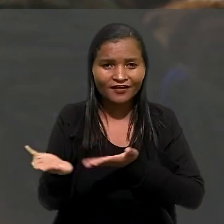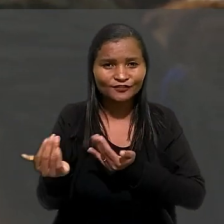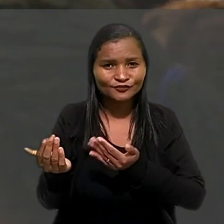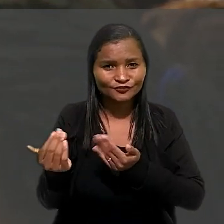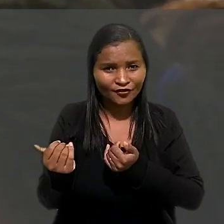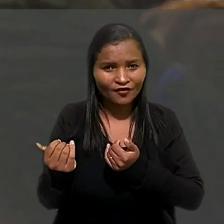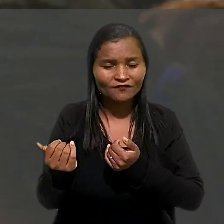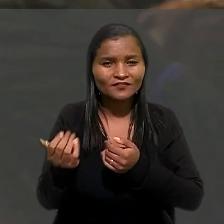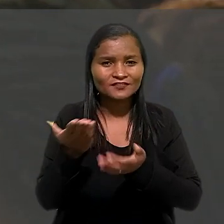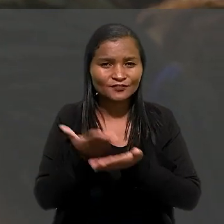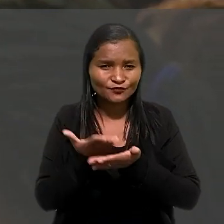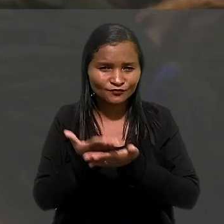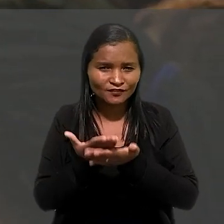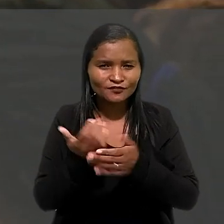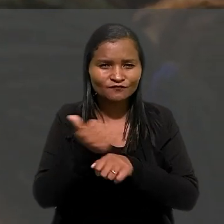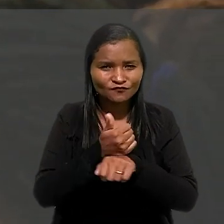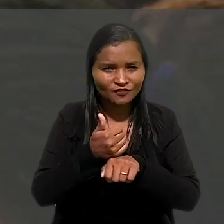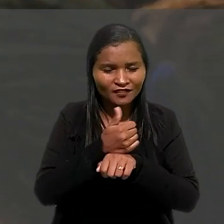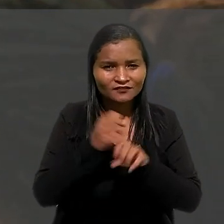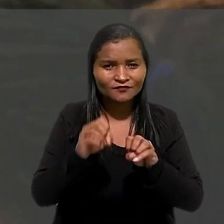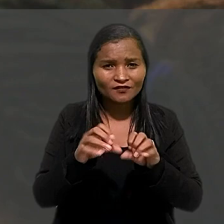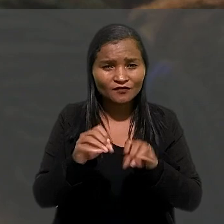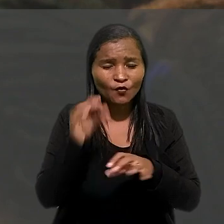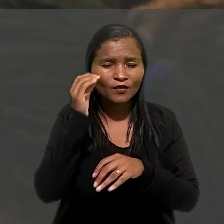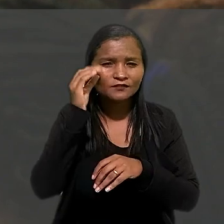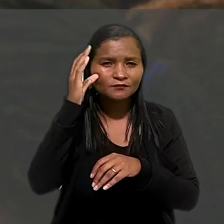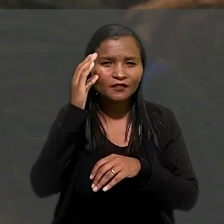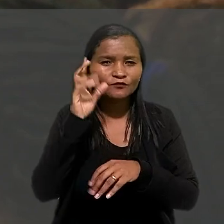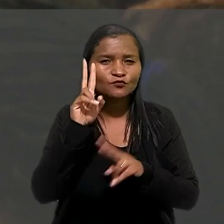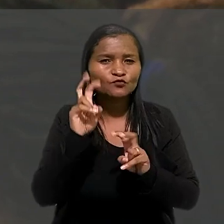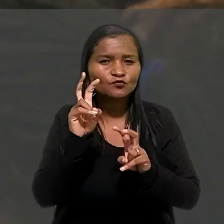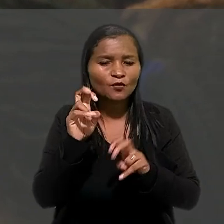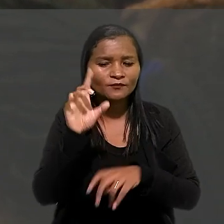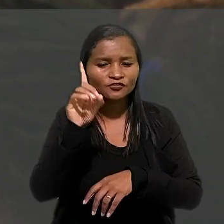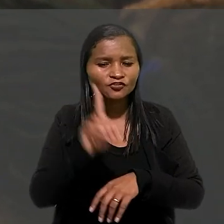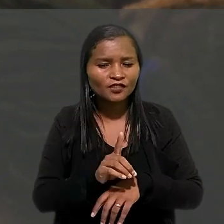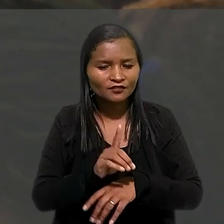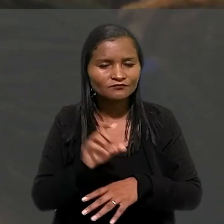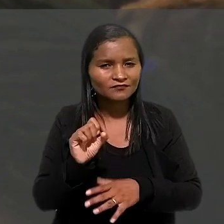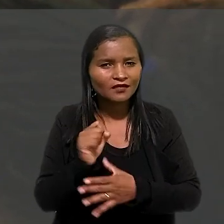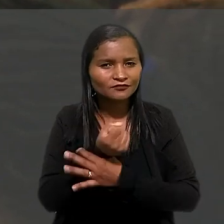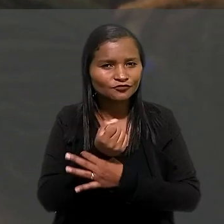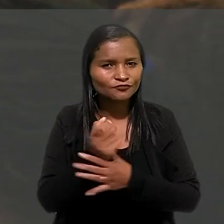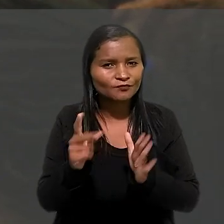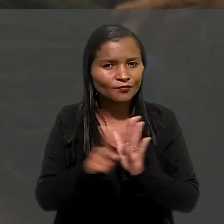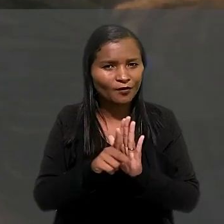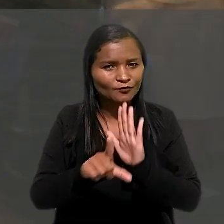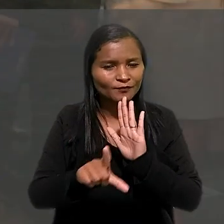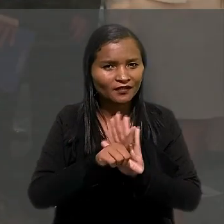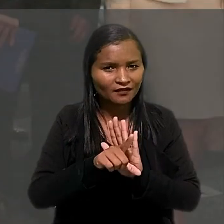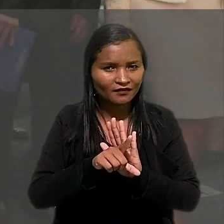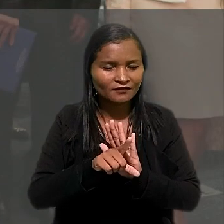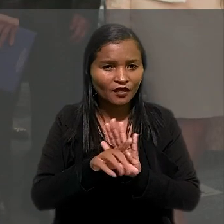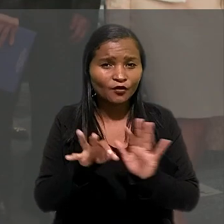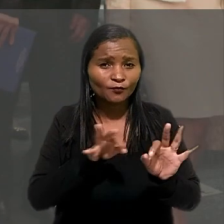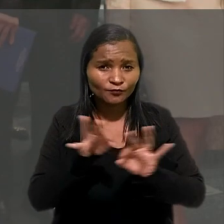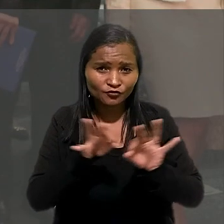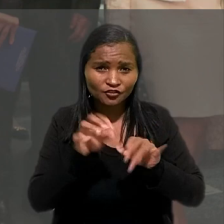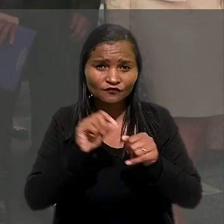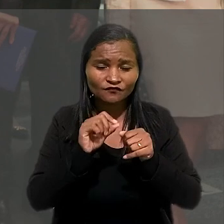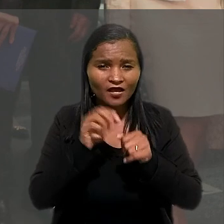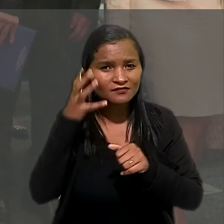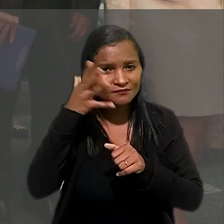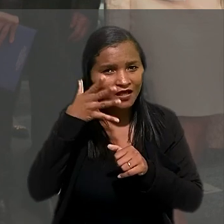jovens estudantes e profissionais de educação conhecimentos sobre direitos garantidos pela legislação brasileira. O projeto